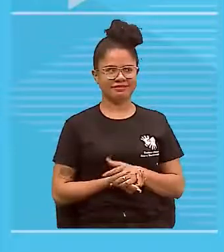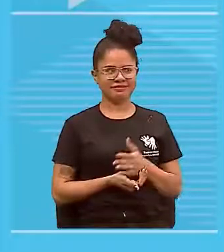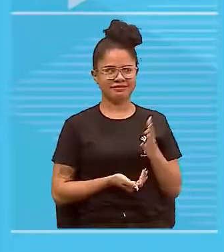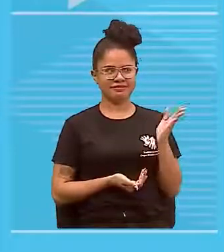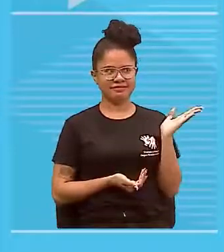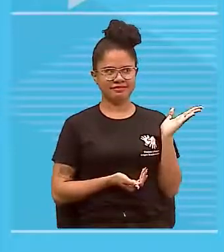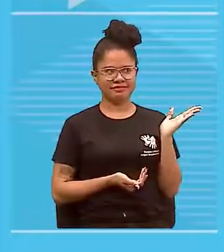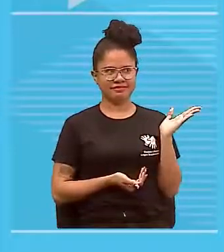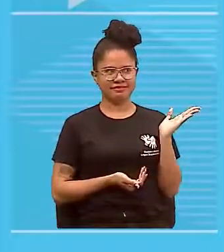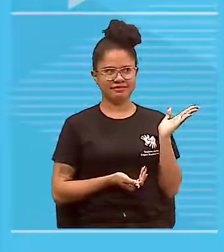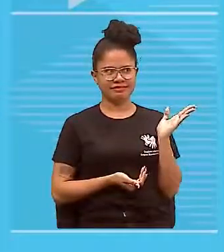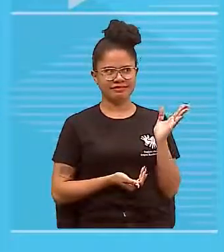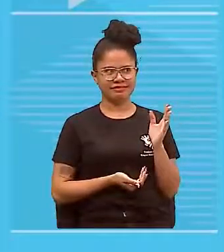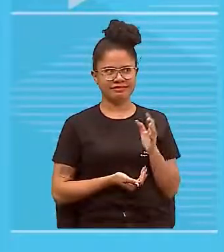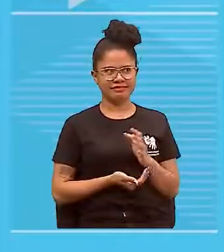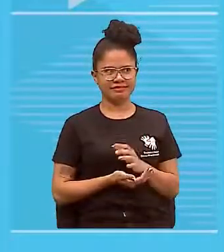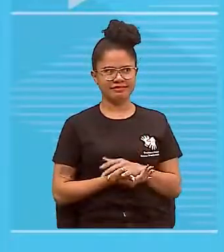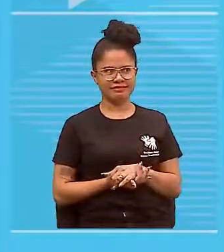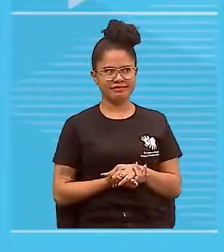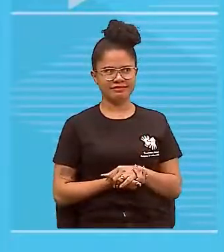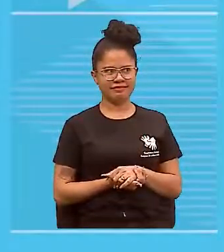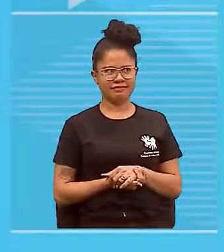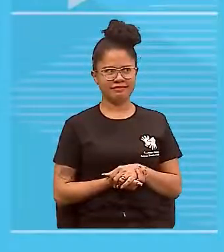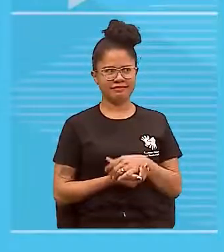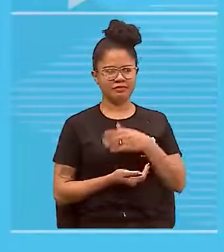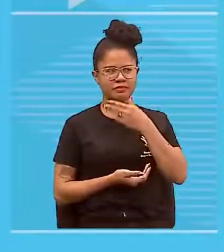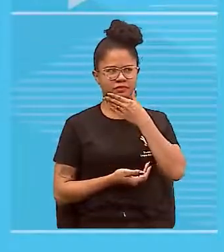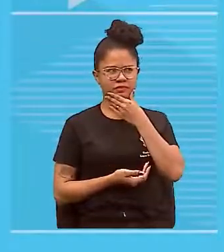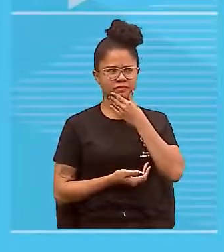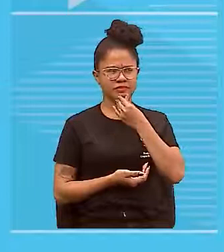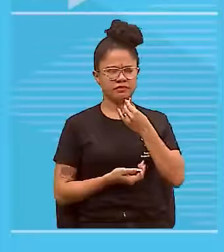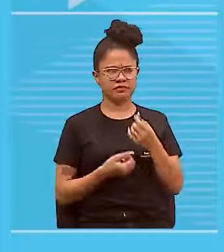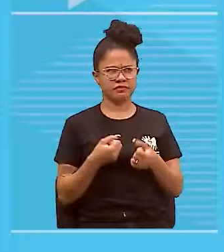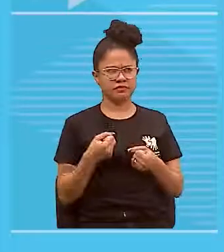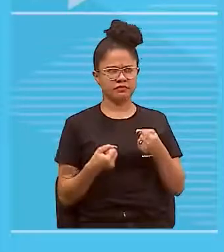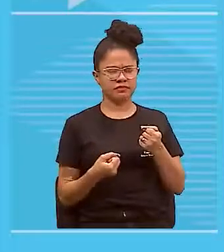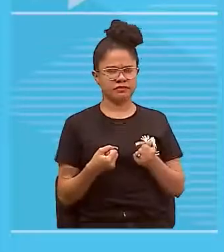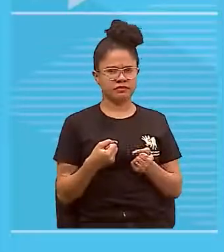rapaz aqui é um rapaz dirigindo